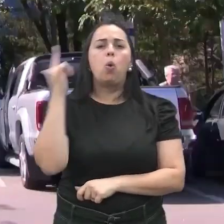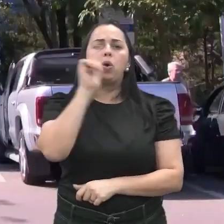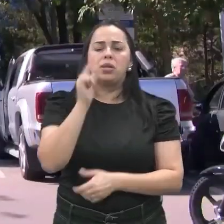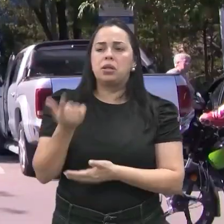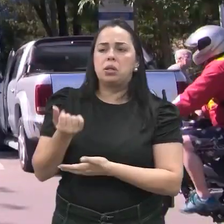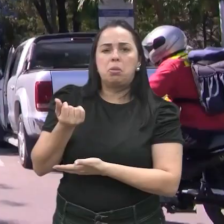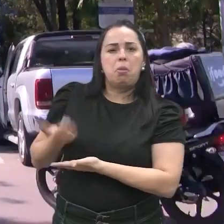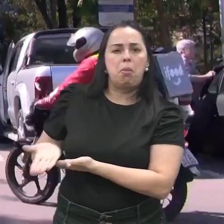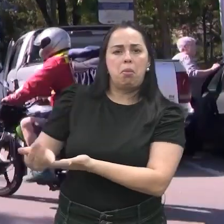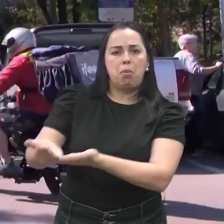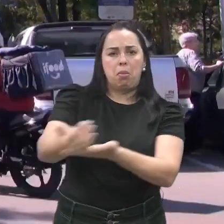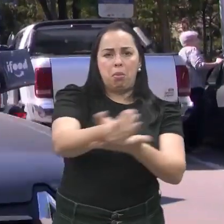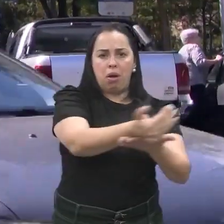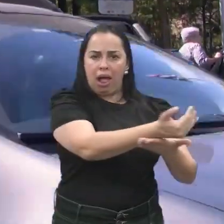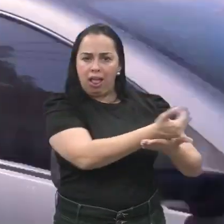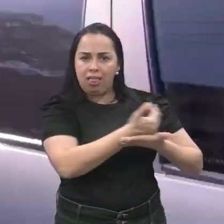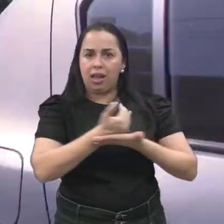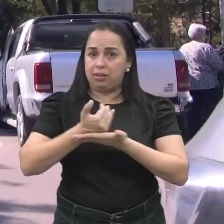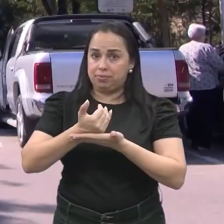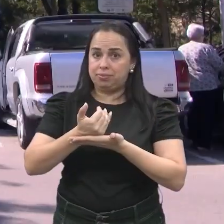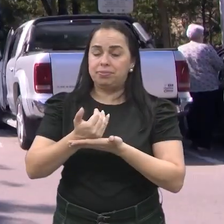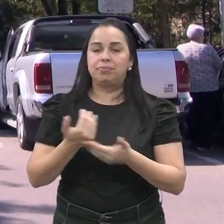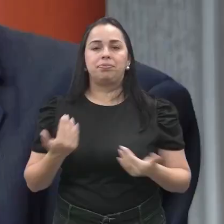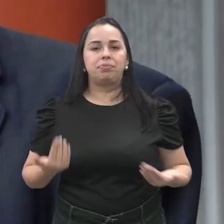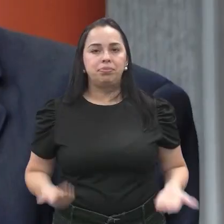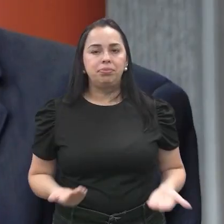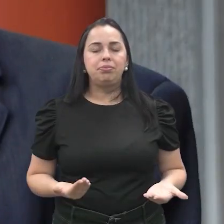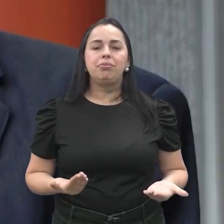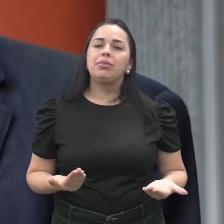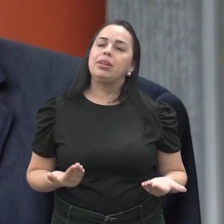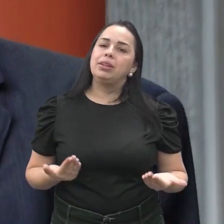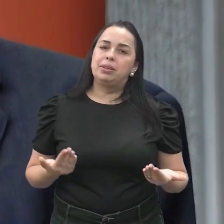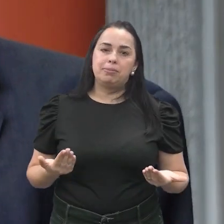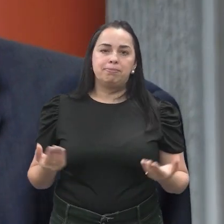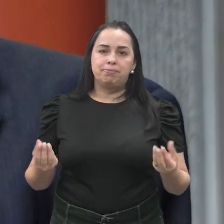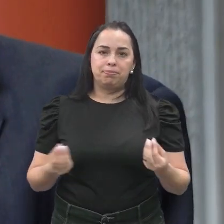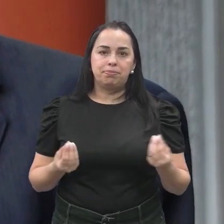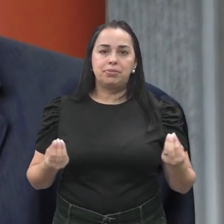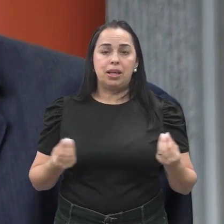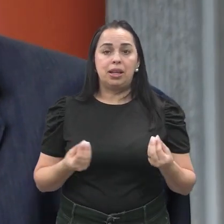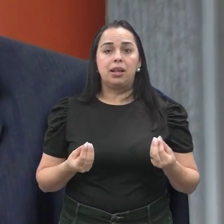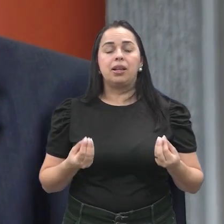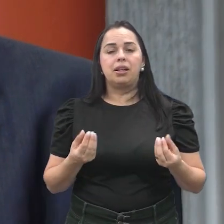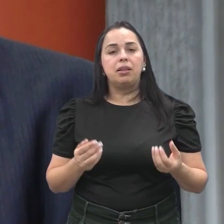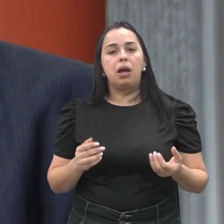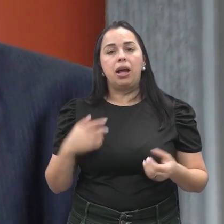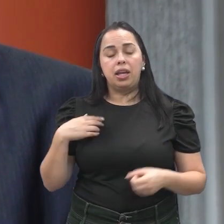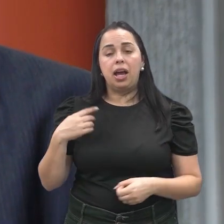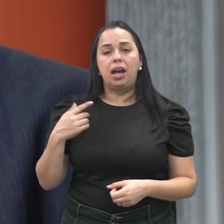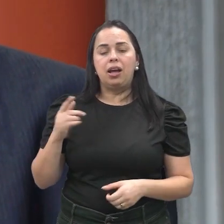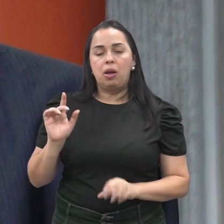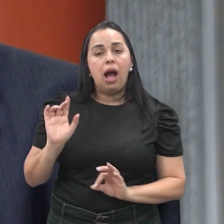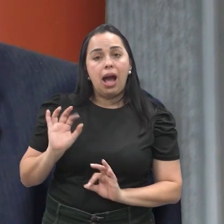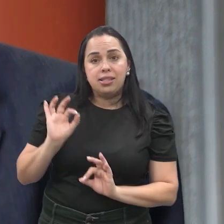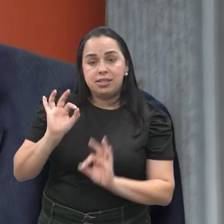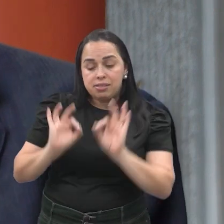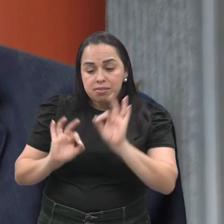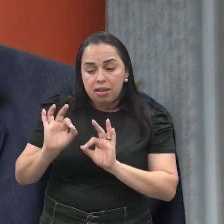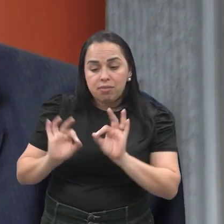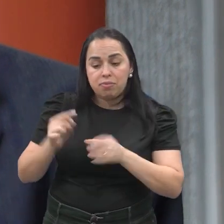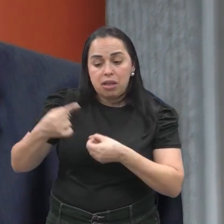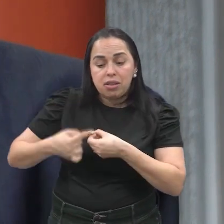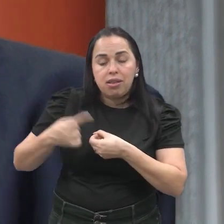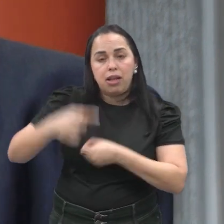das principais fontes de receita da cidade. Então isso dá ao município uma capacidade de